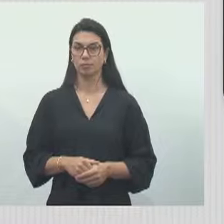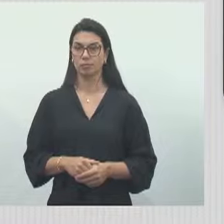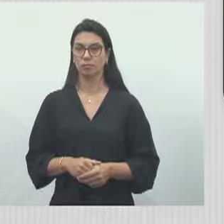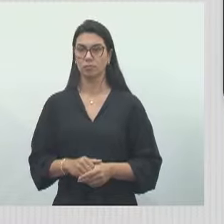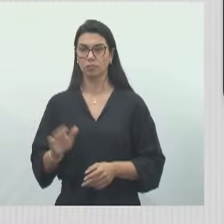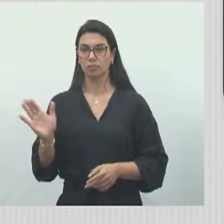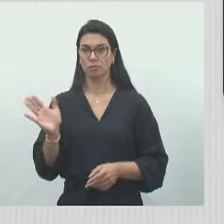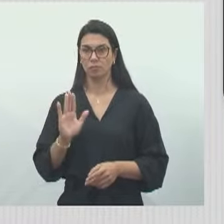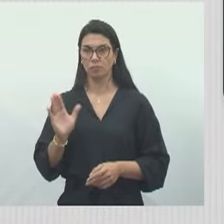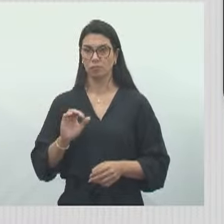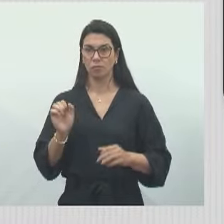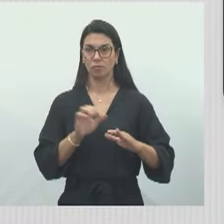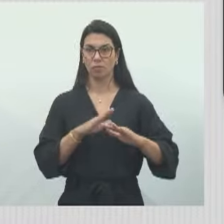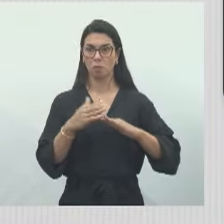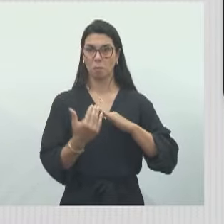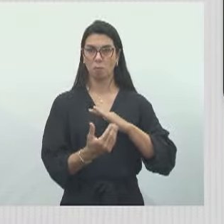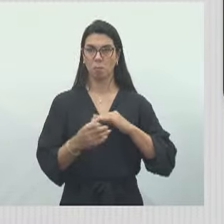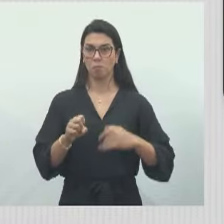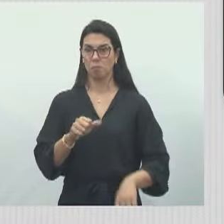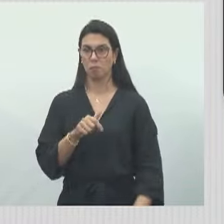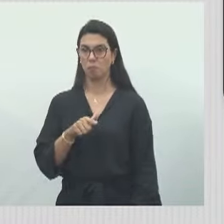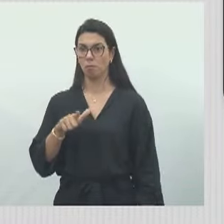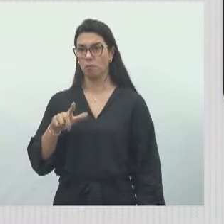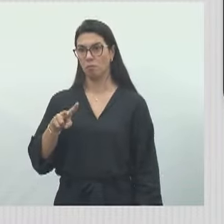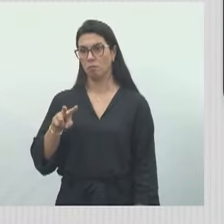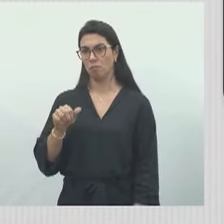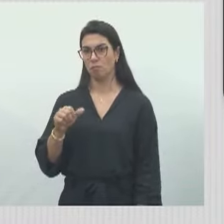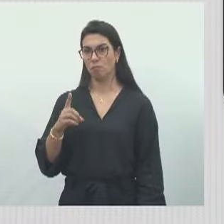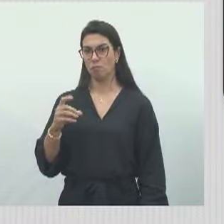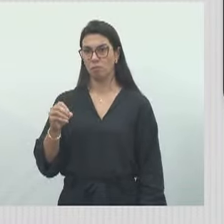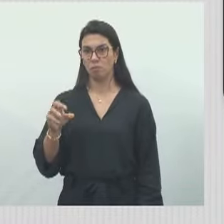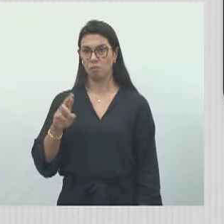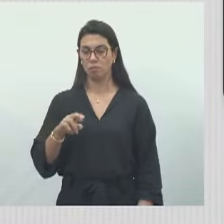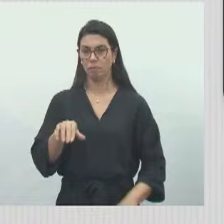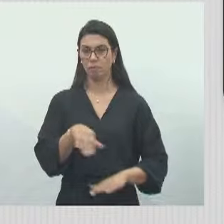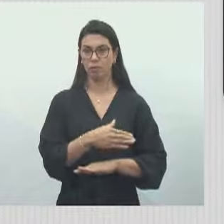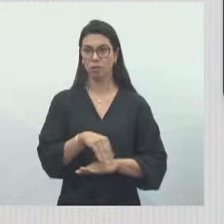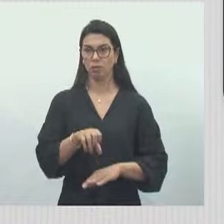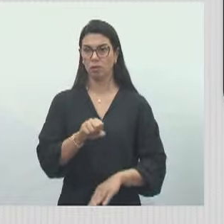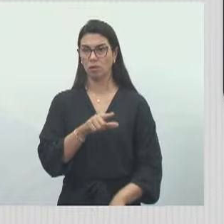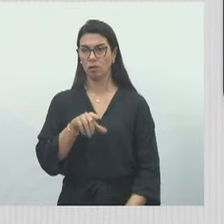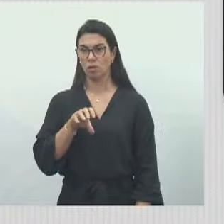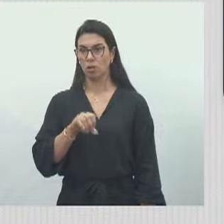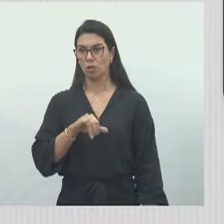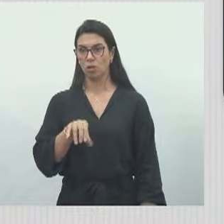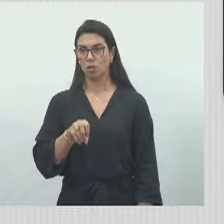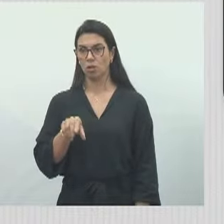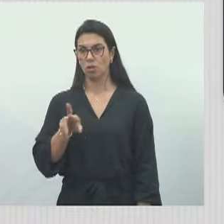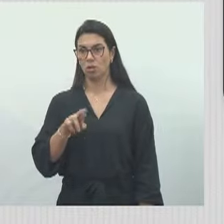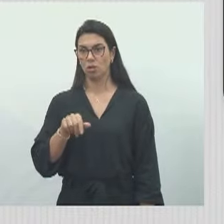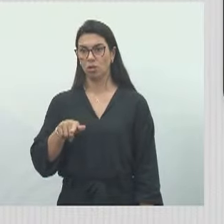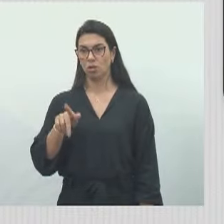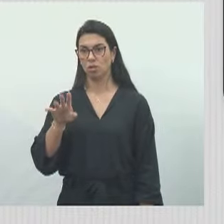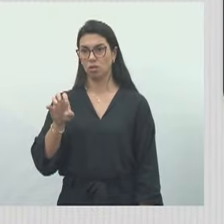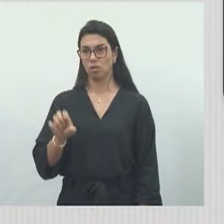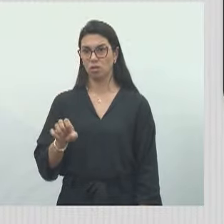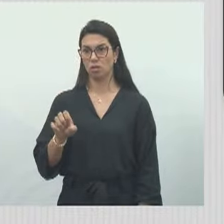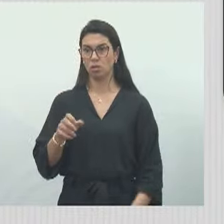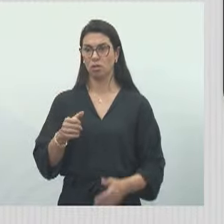Pessoal, estou aqui em cidade de Salvador, aqui na Avenida São Jorge. Aqui está fazendo todo o calçamento, para fazer